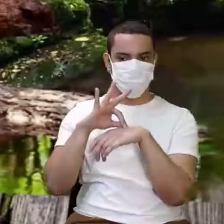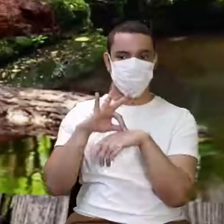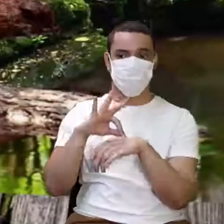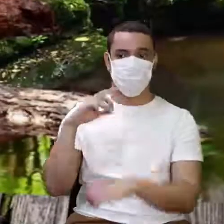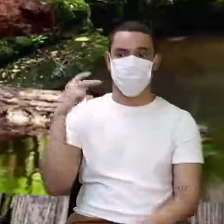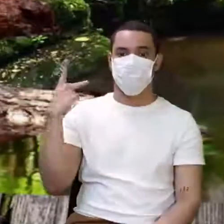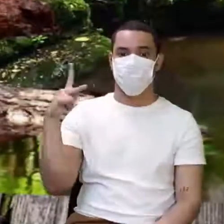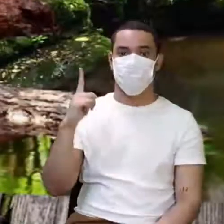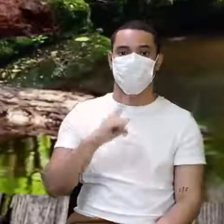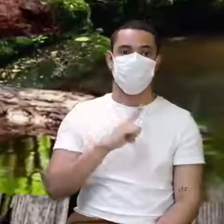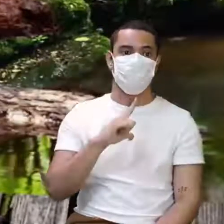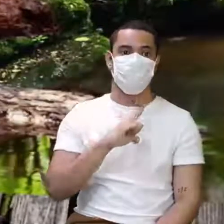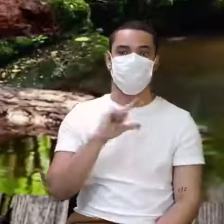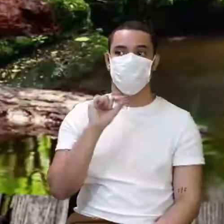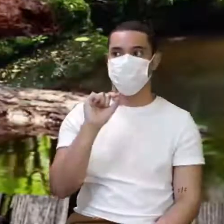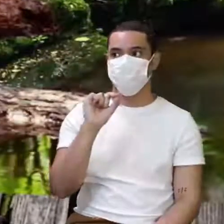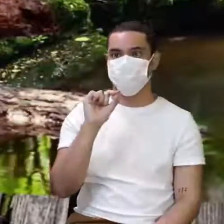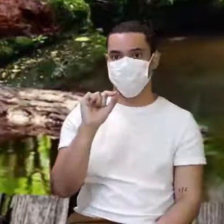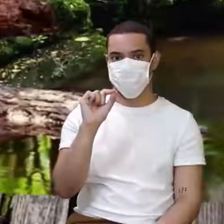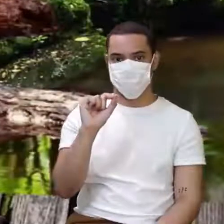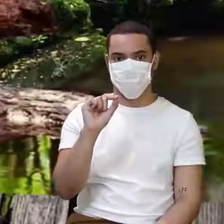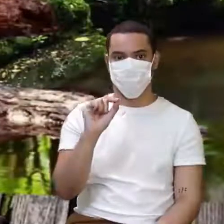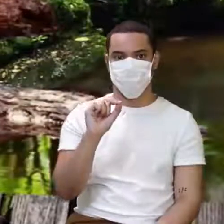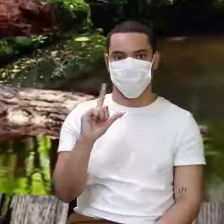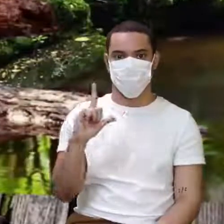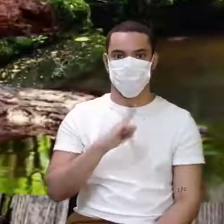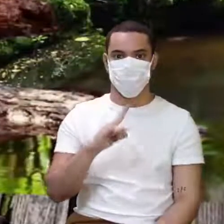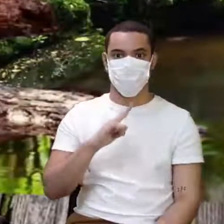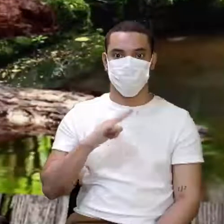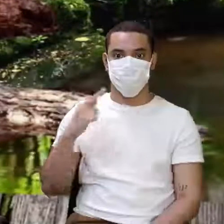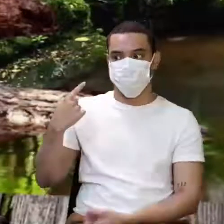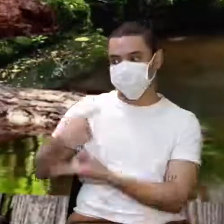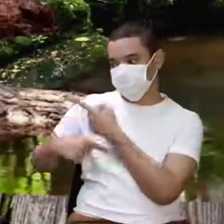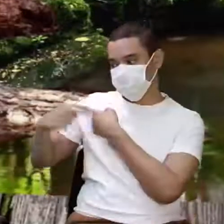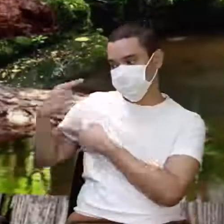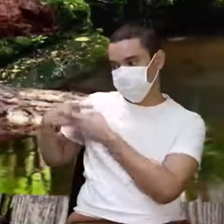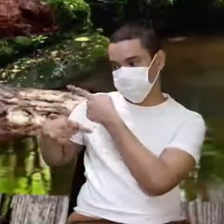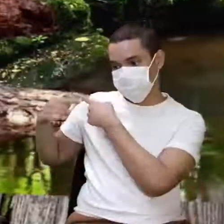ele tem uma ancestralidade